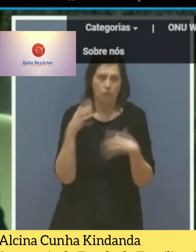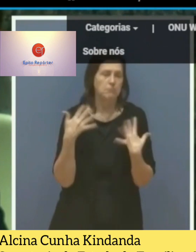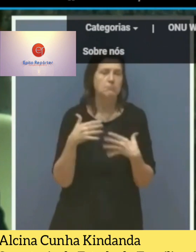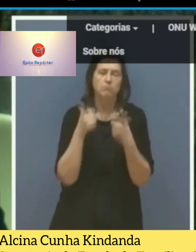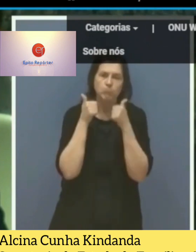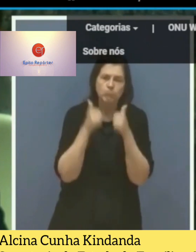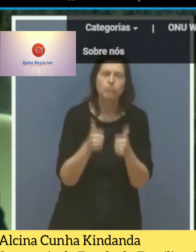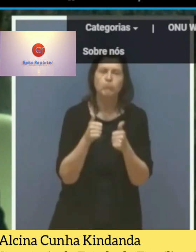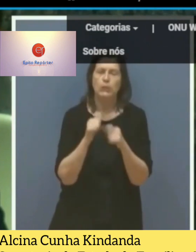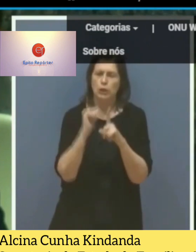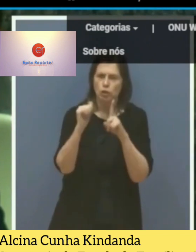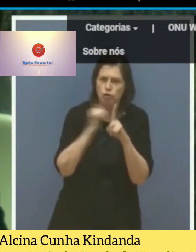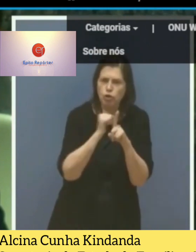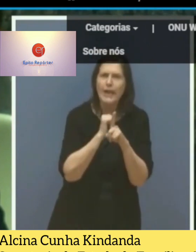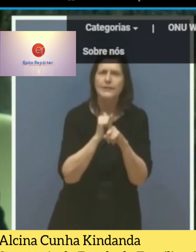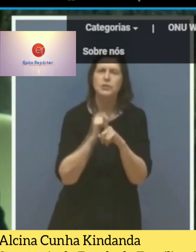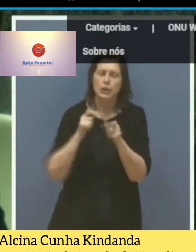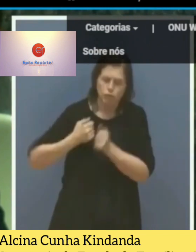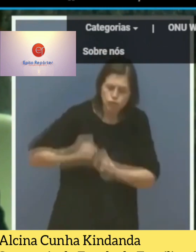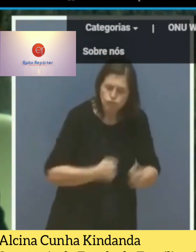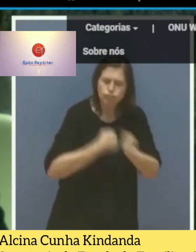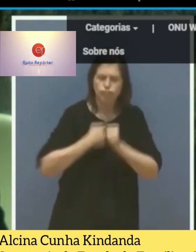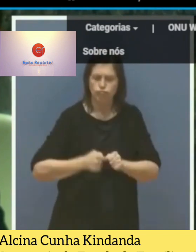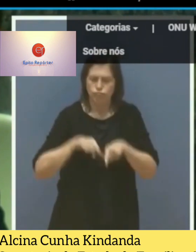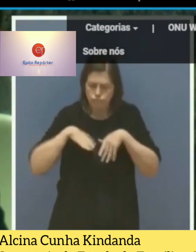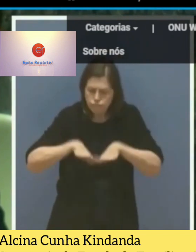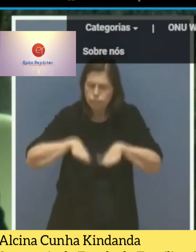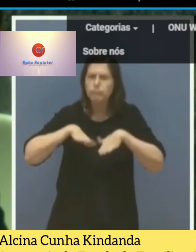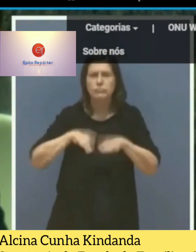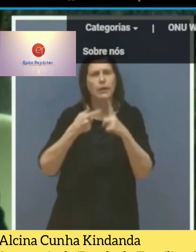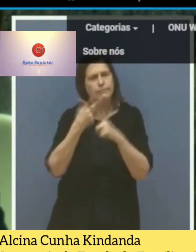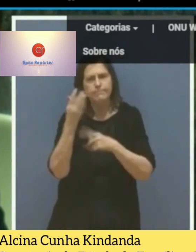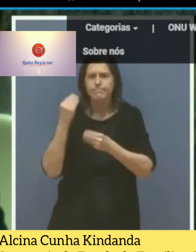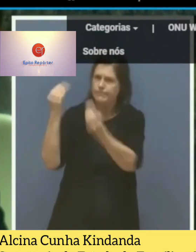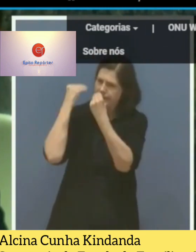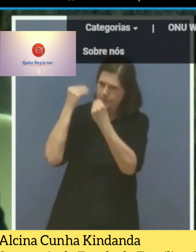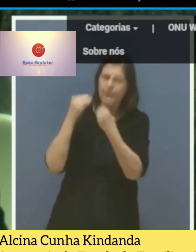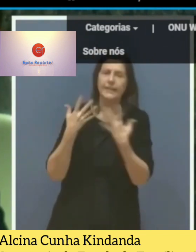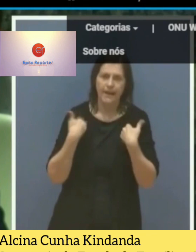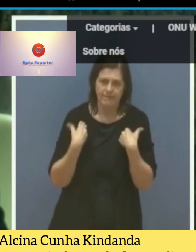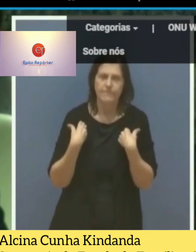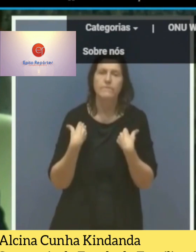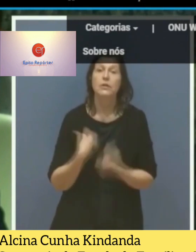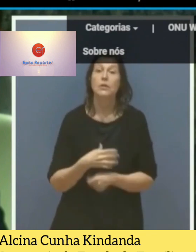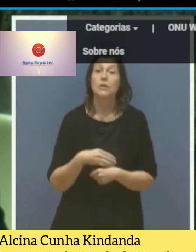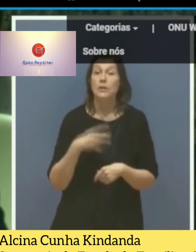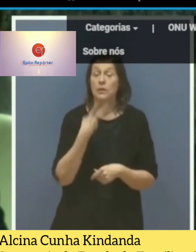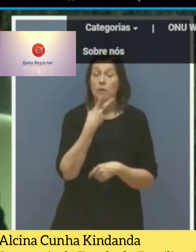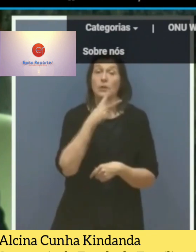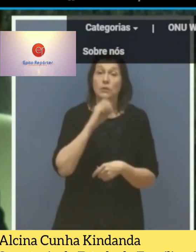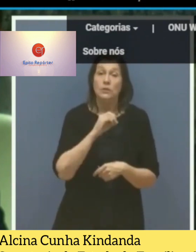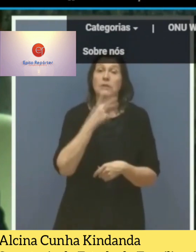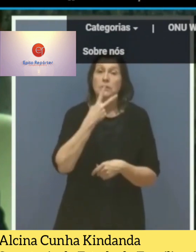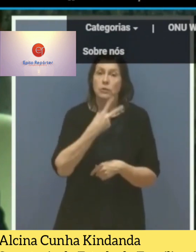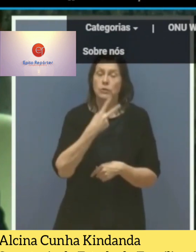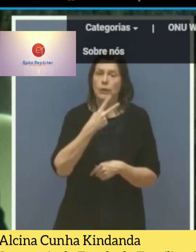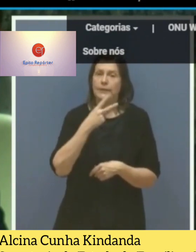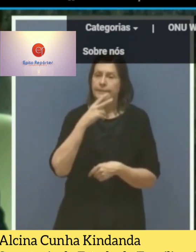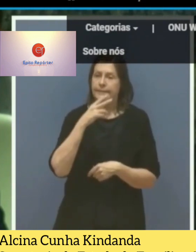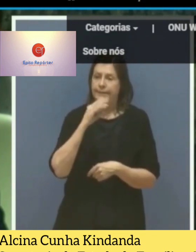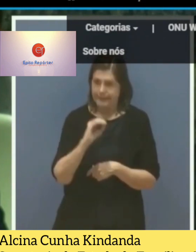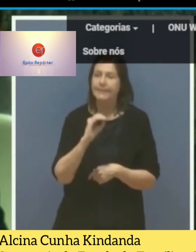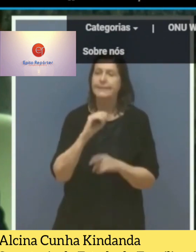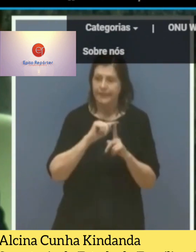2018 2022 1928 pessoas com deficiência foram formadas em diversos cursos profissionais